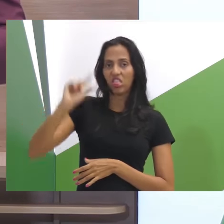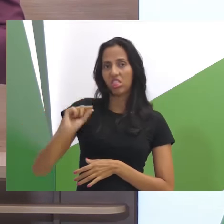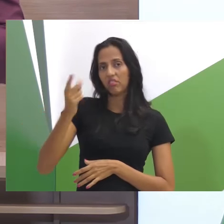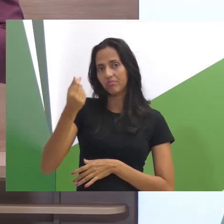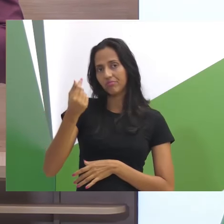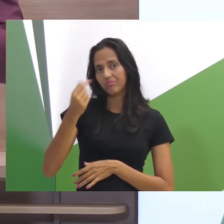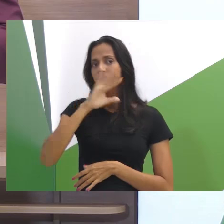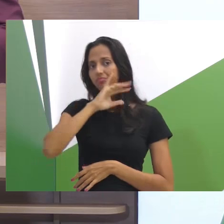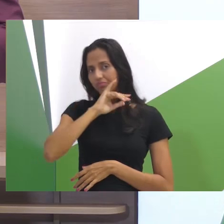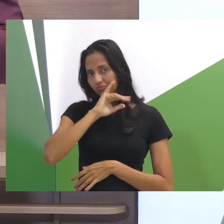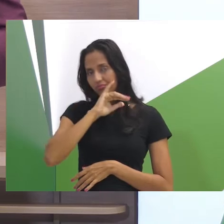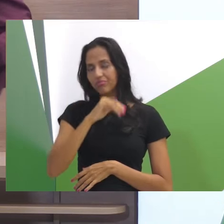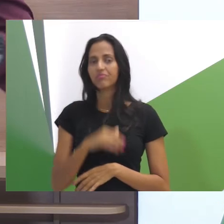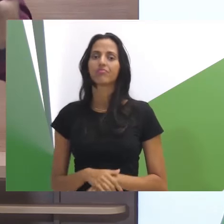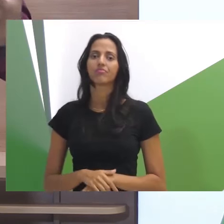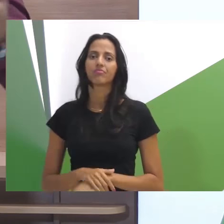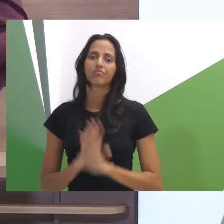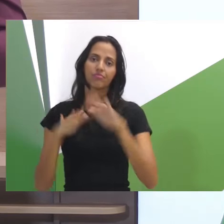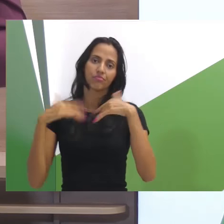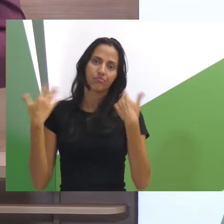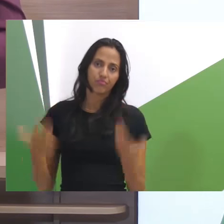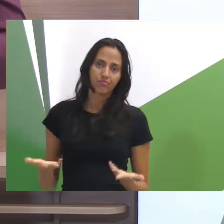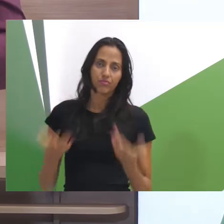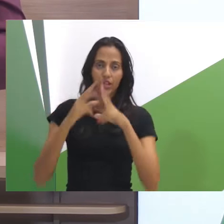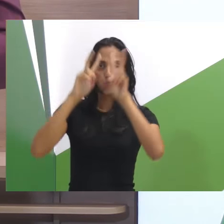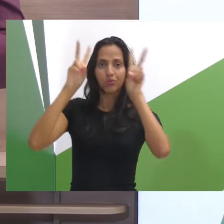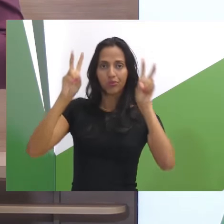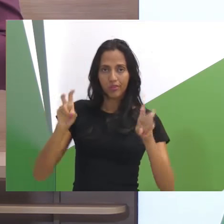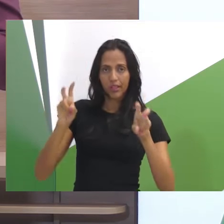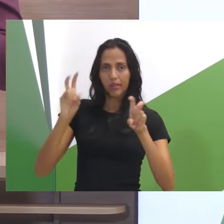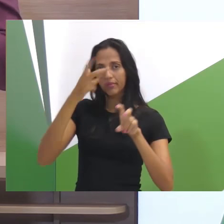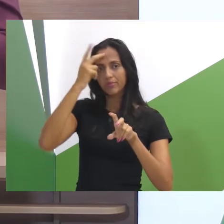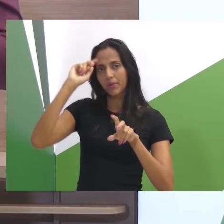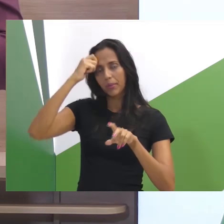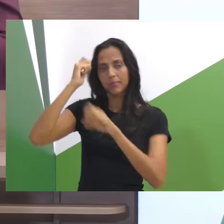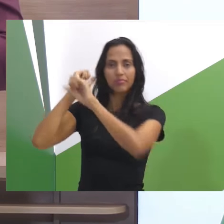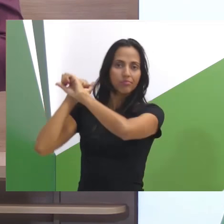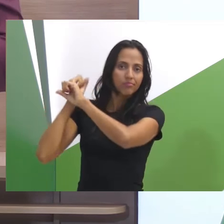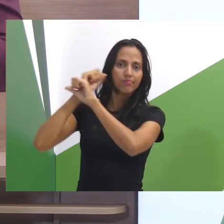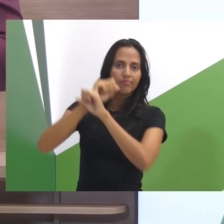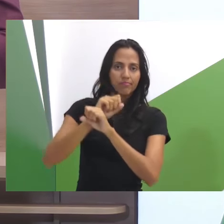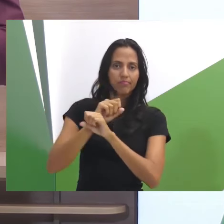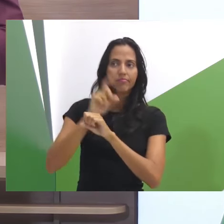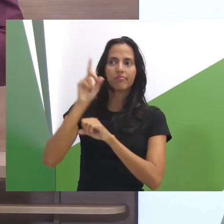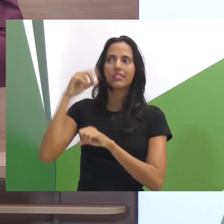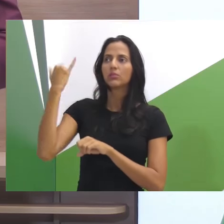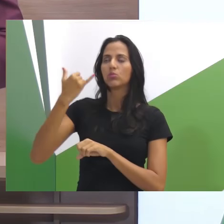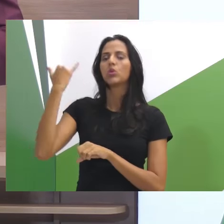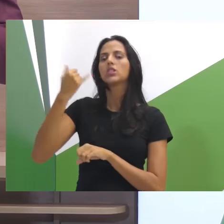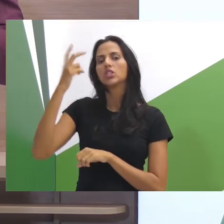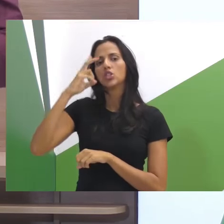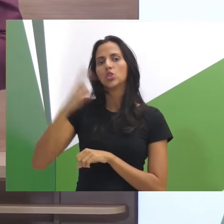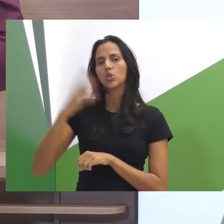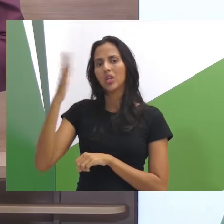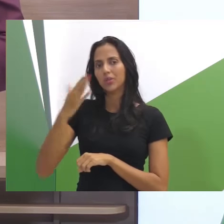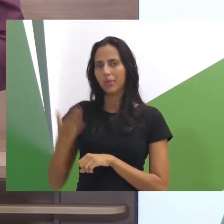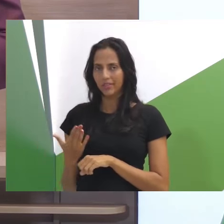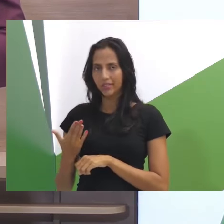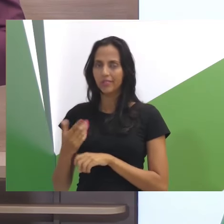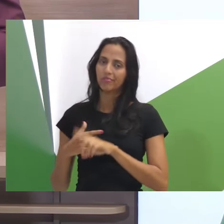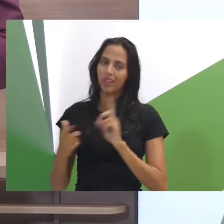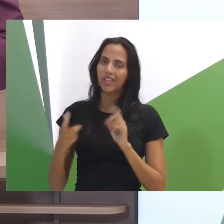quesito escravidão no Brasil, como eu falei no início, é uma parte importante da nossa história, porém negativa.